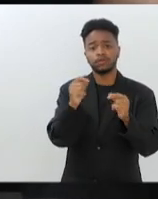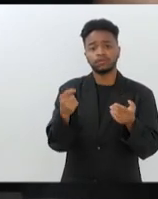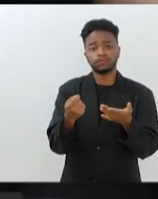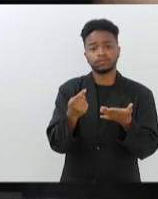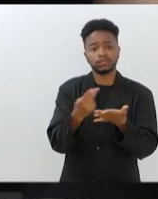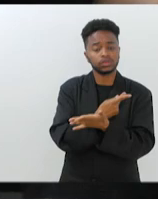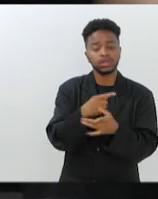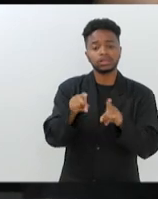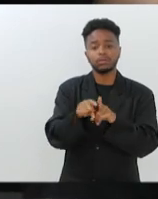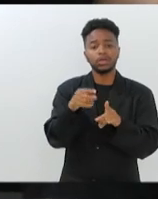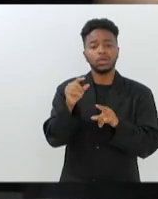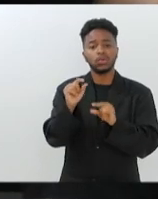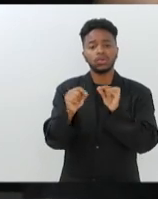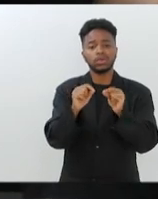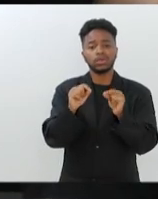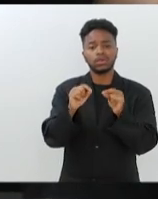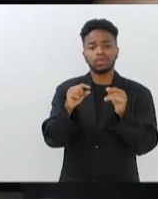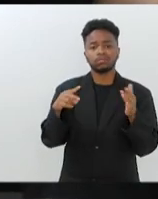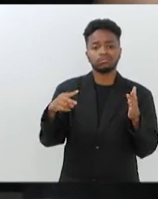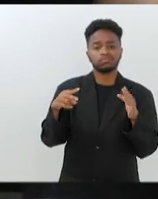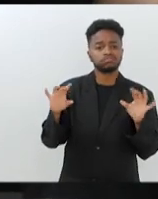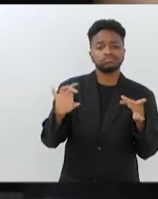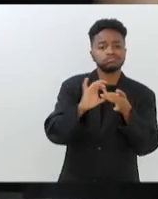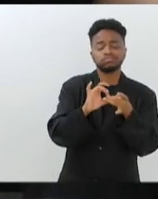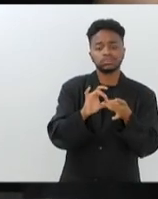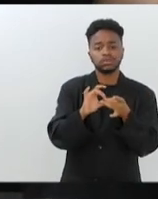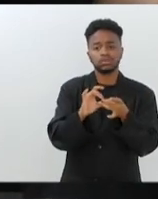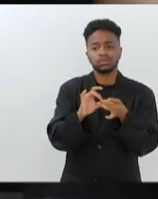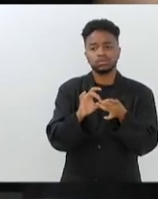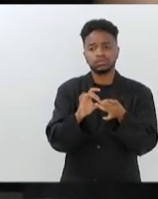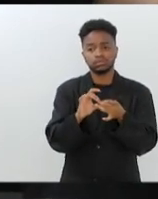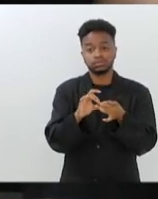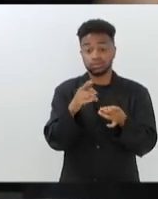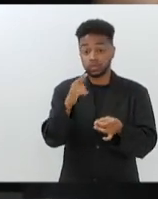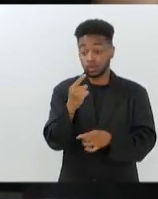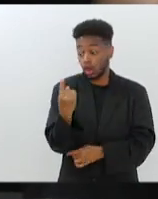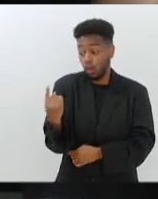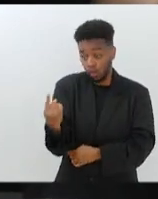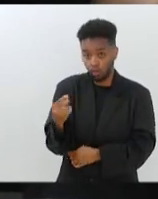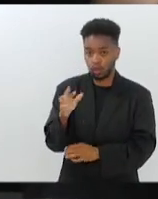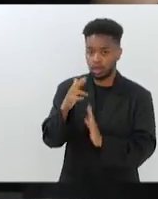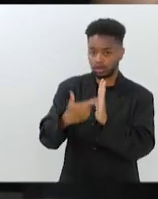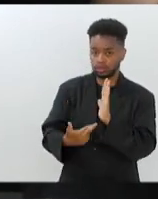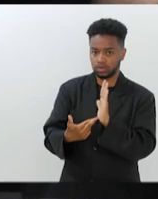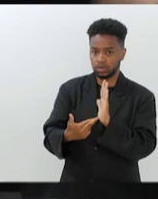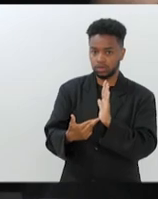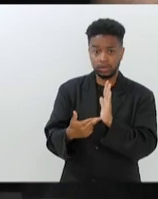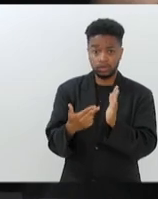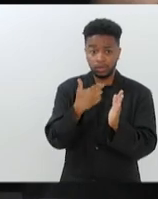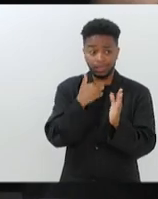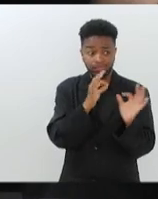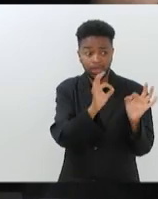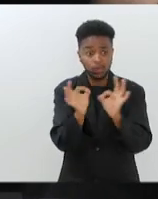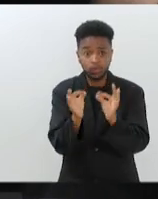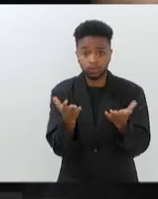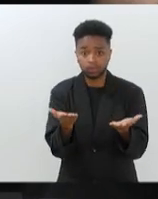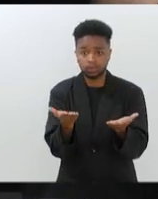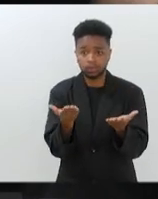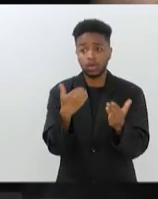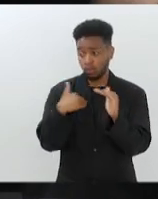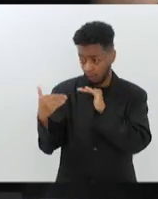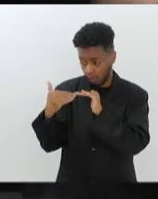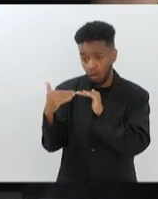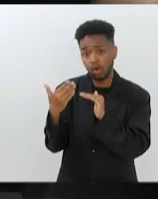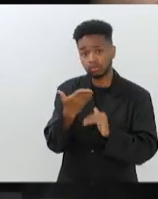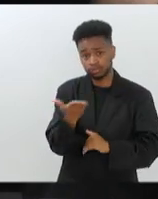qual o sentido não tem relatório não tem relatório Qual o sentido não um não tem relatório não deveria ter nenhum não eu concordo